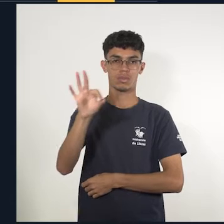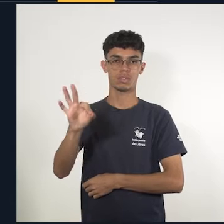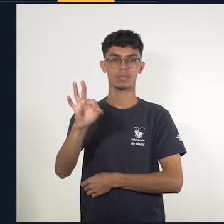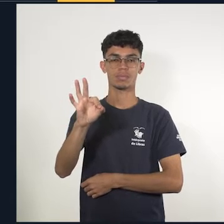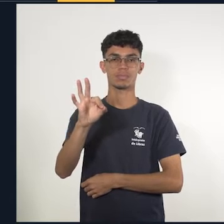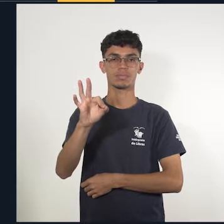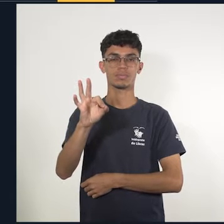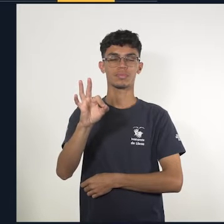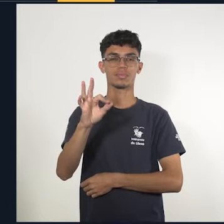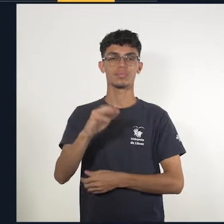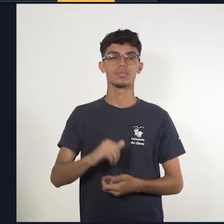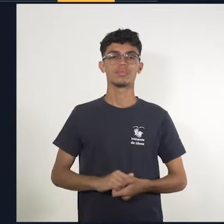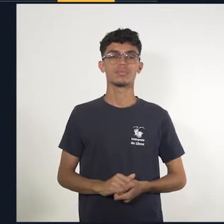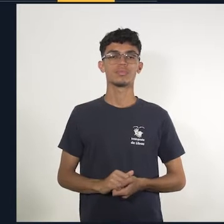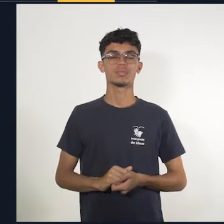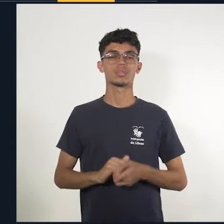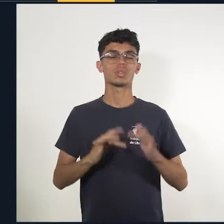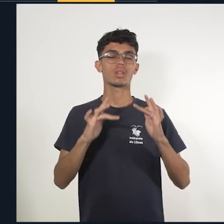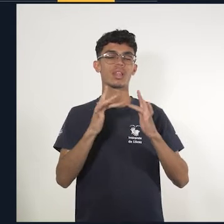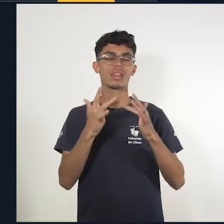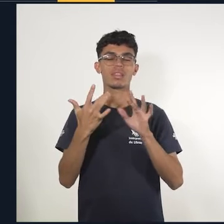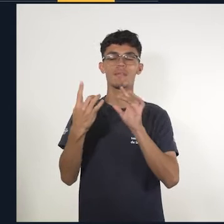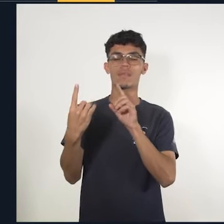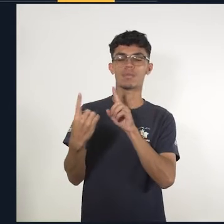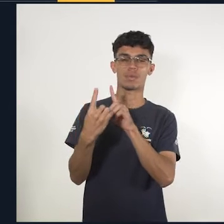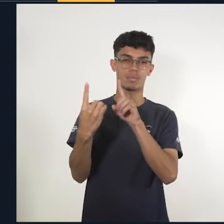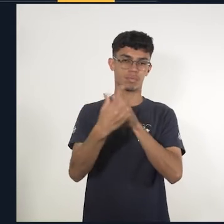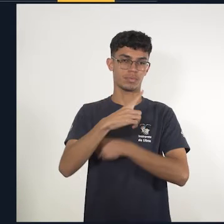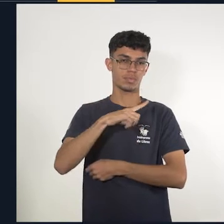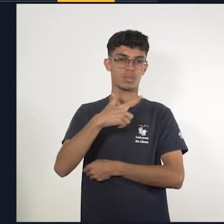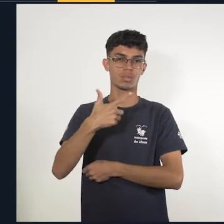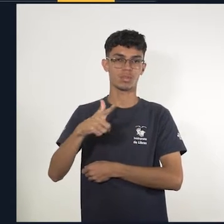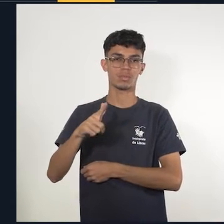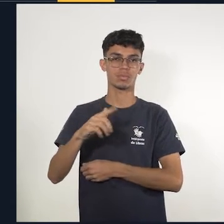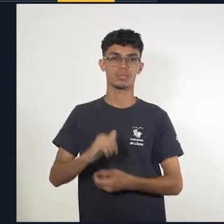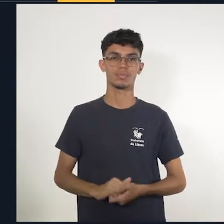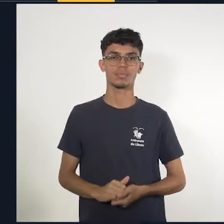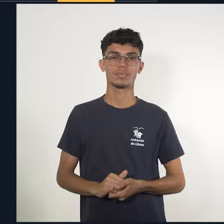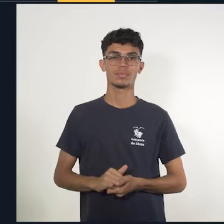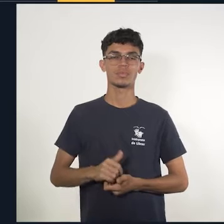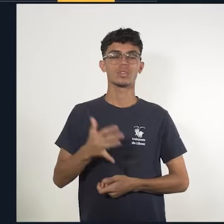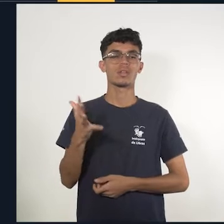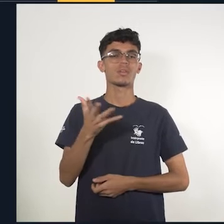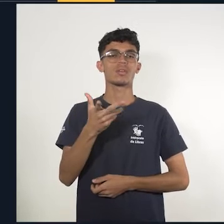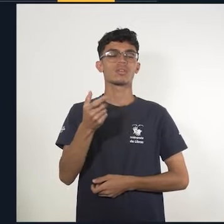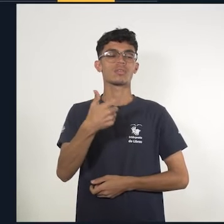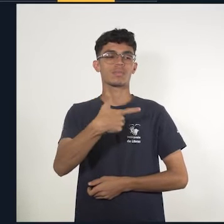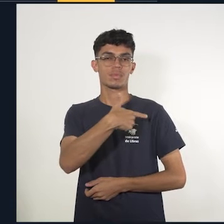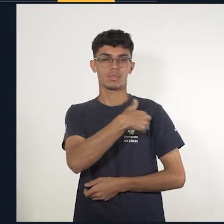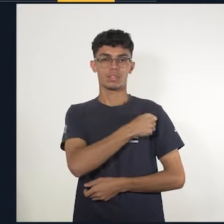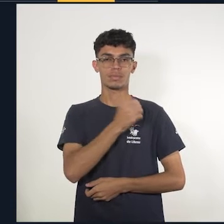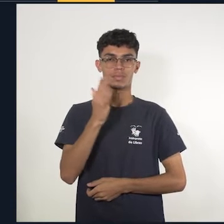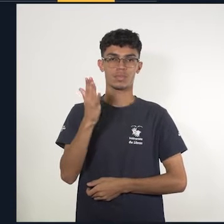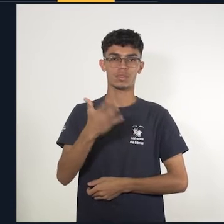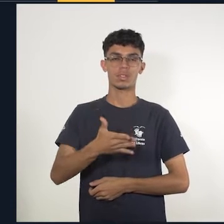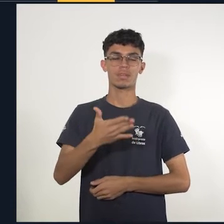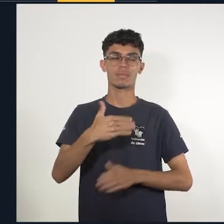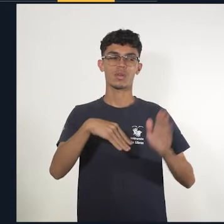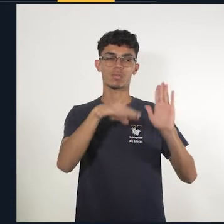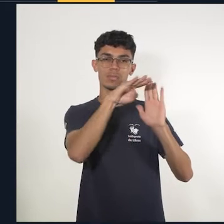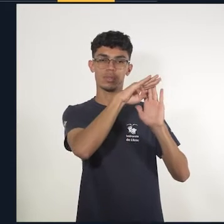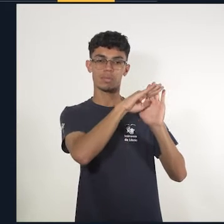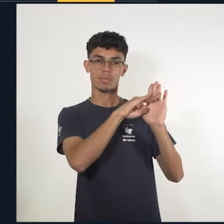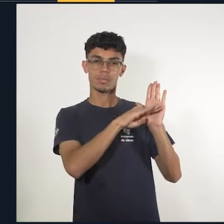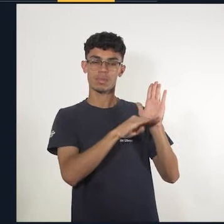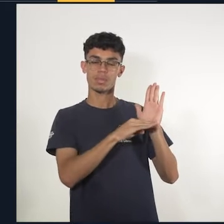não fazem nenhuma restrição de contato. Por isso que, mesmo com o avanço da vacinação, as medidas sanitárias de